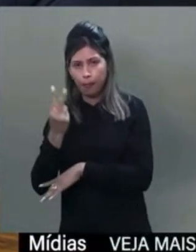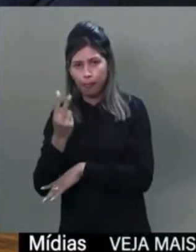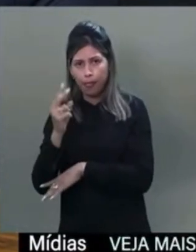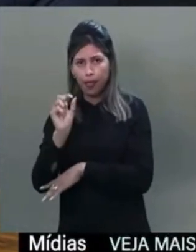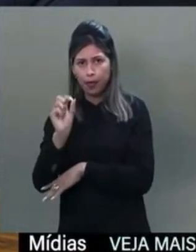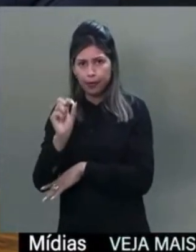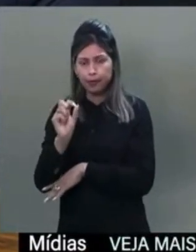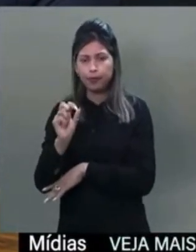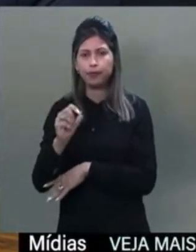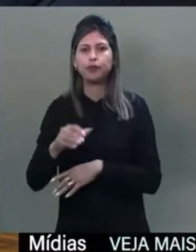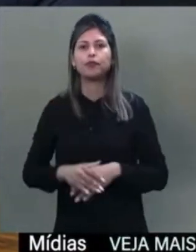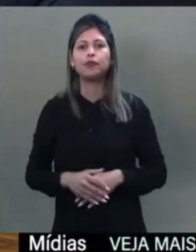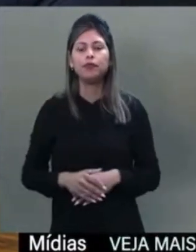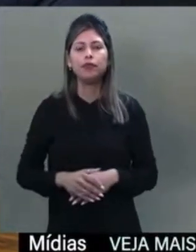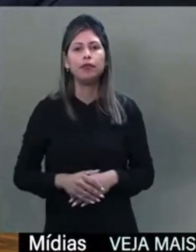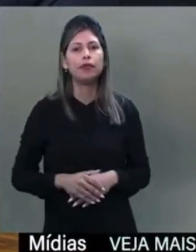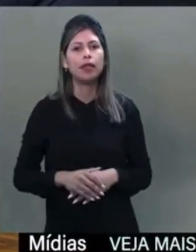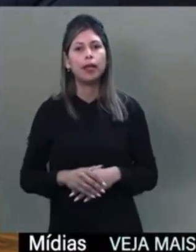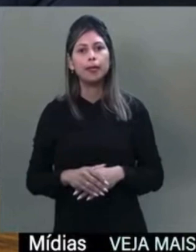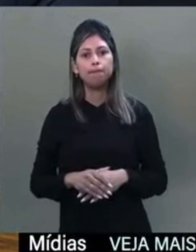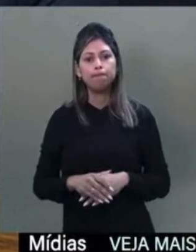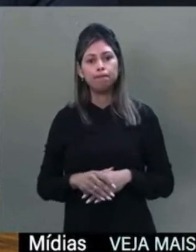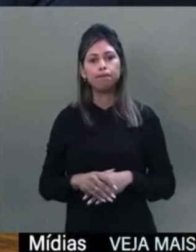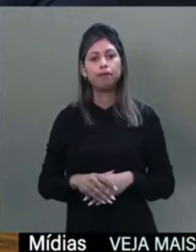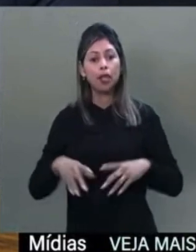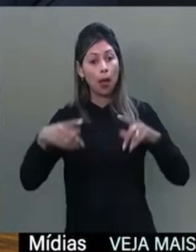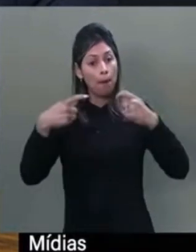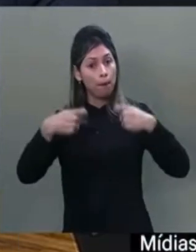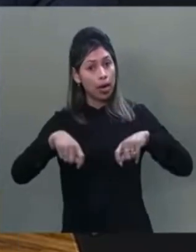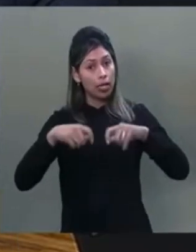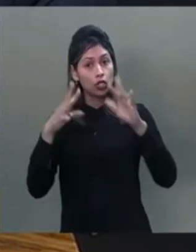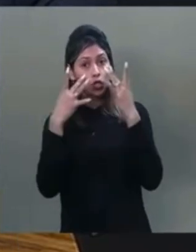chamar aqui é que nós,